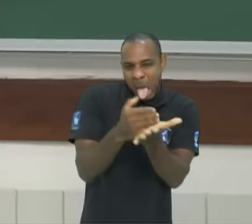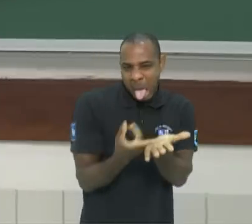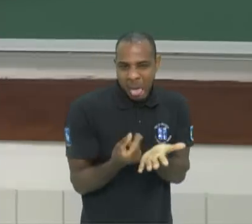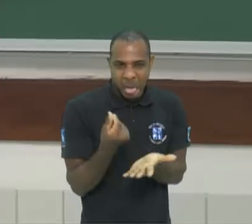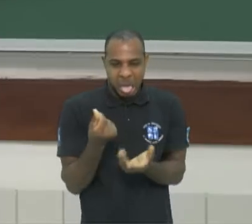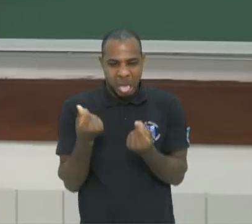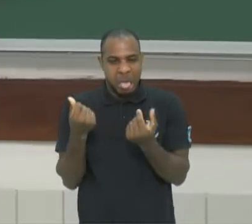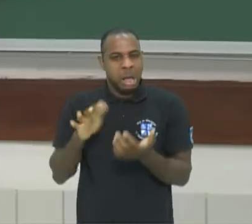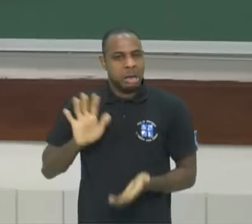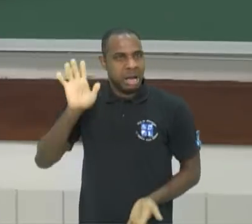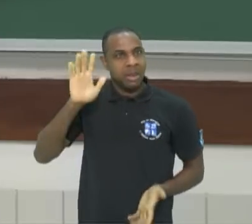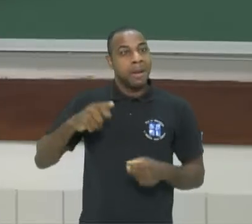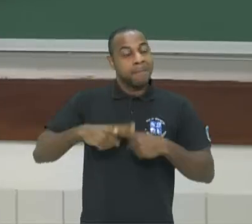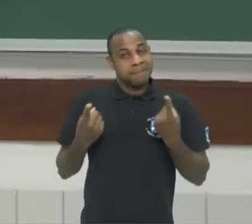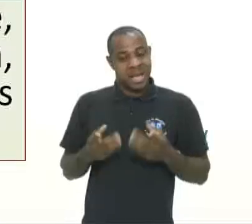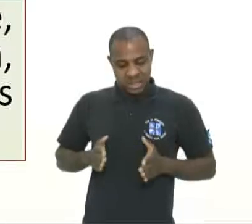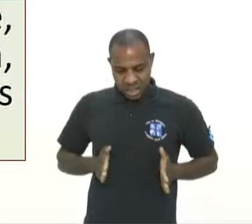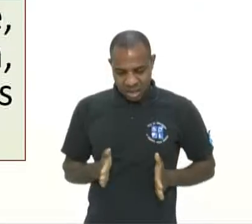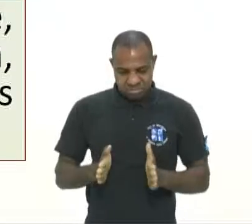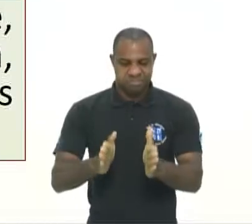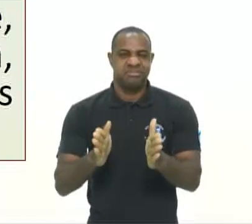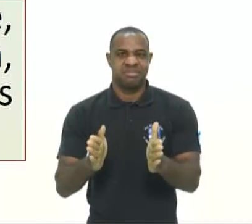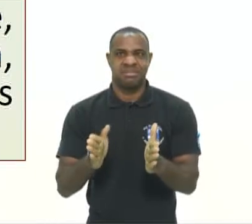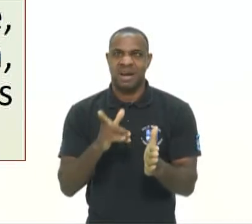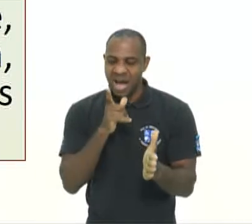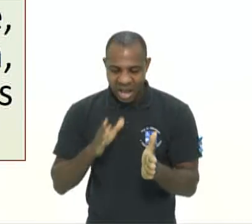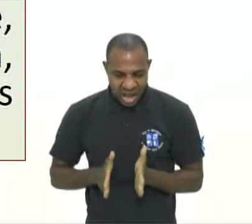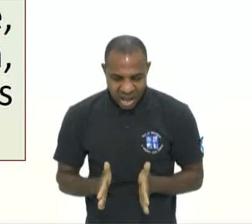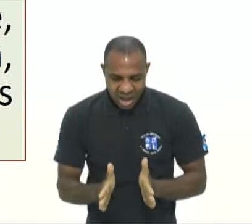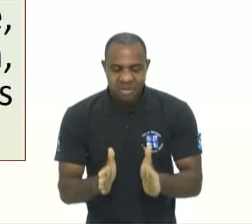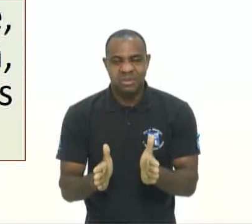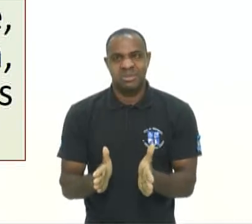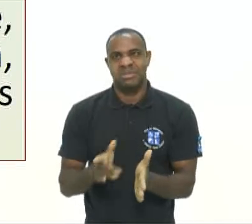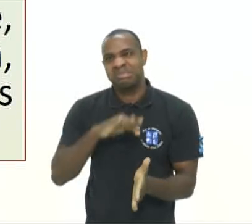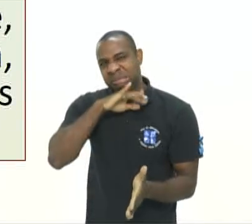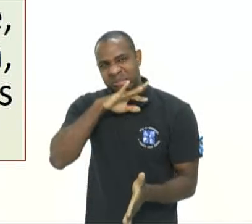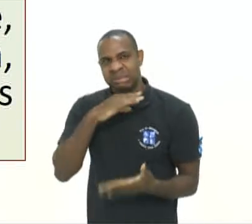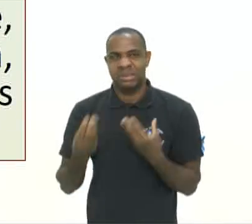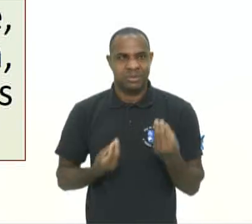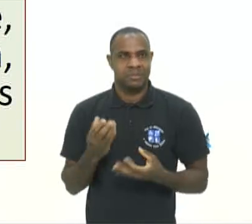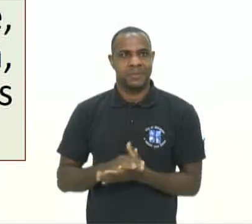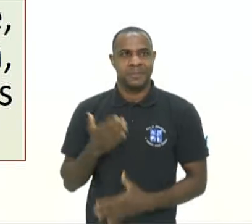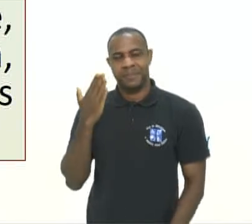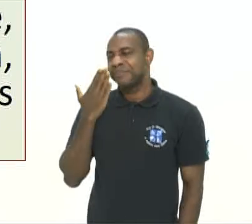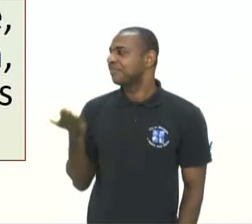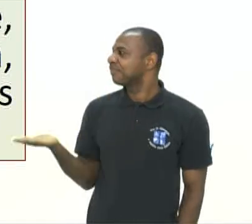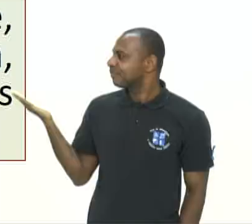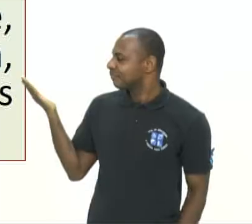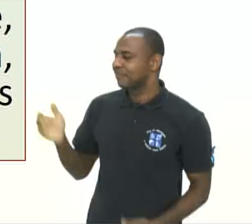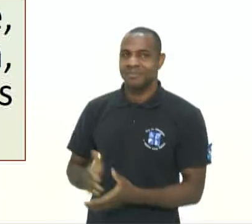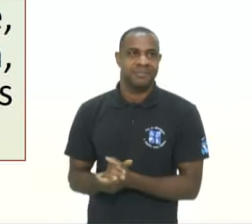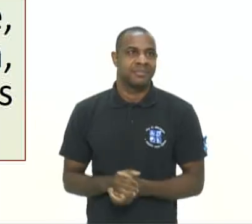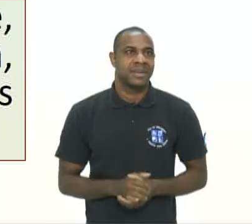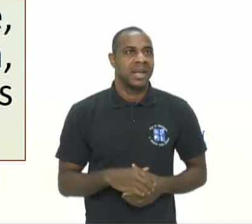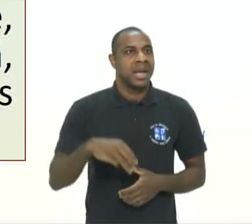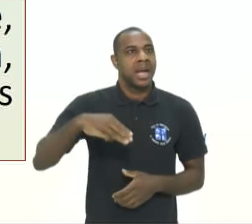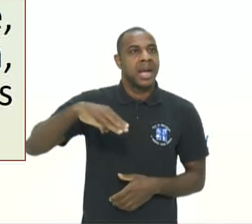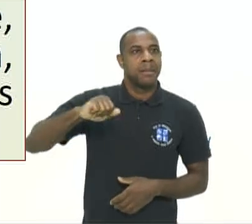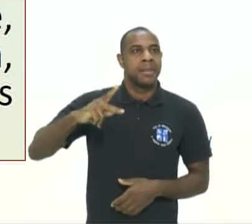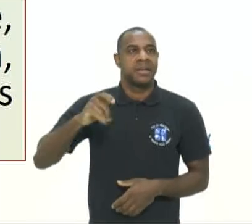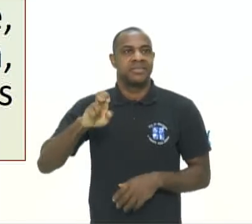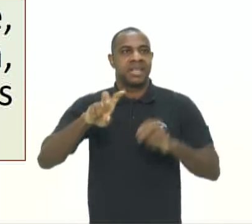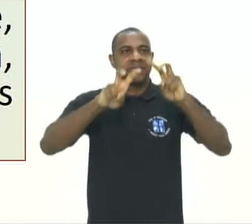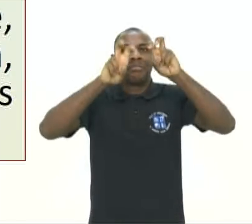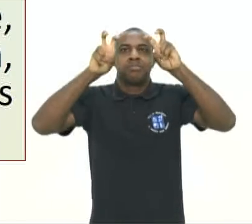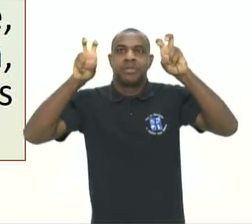atenção mesmo. Manchete, título principal de maior destaque, no alto da primeira página de jornal ou